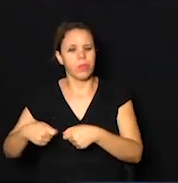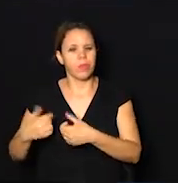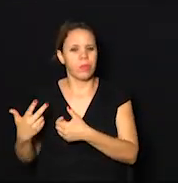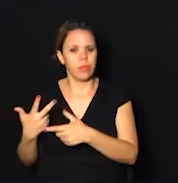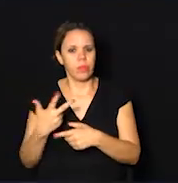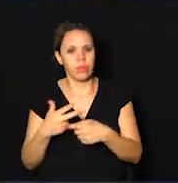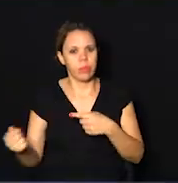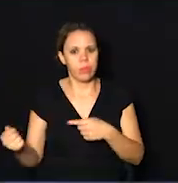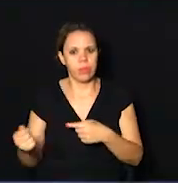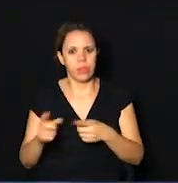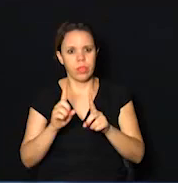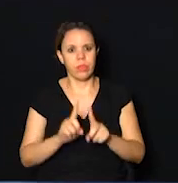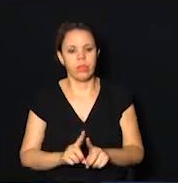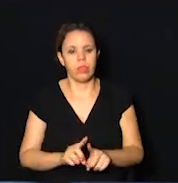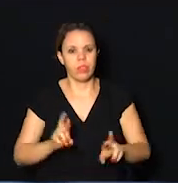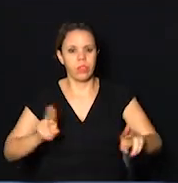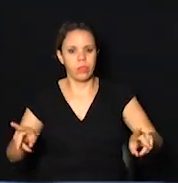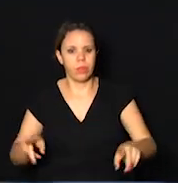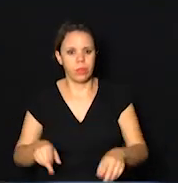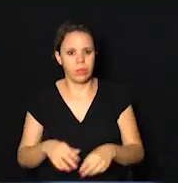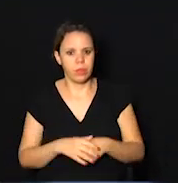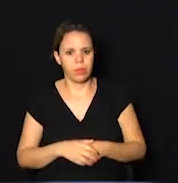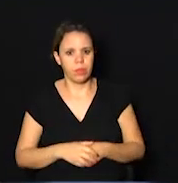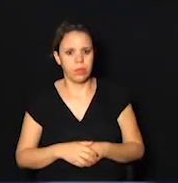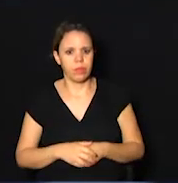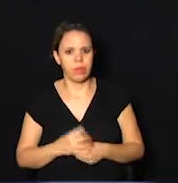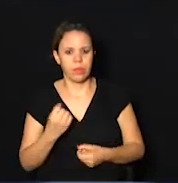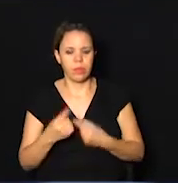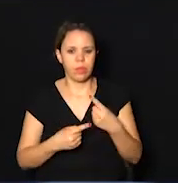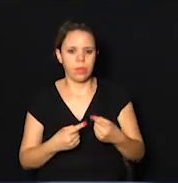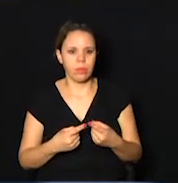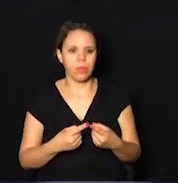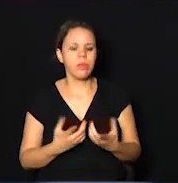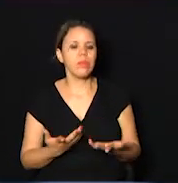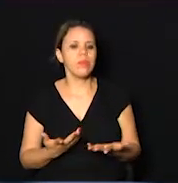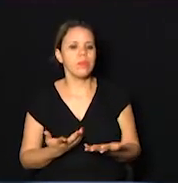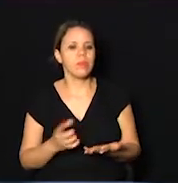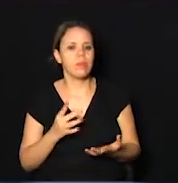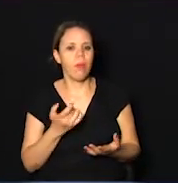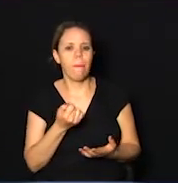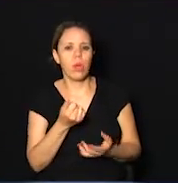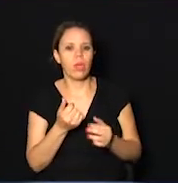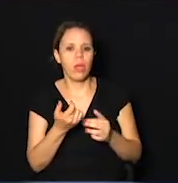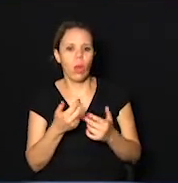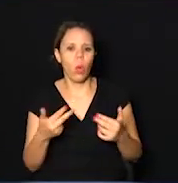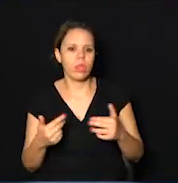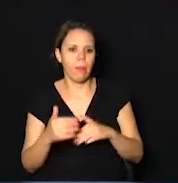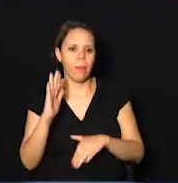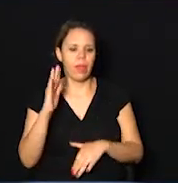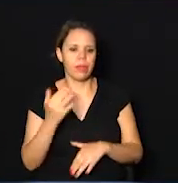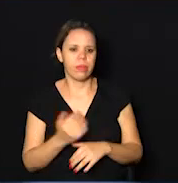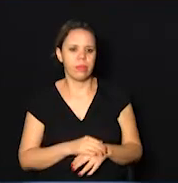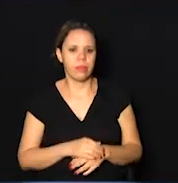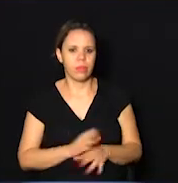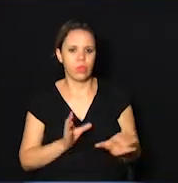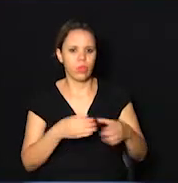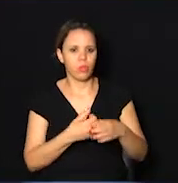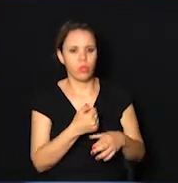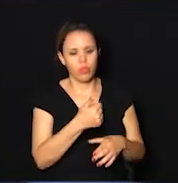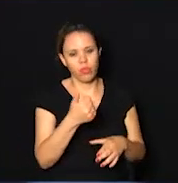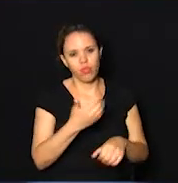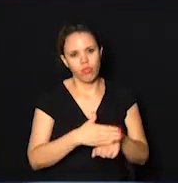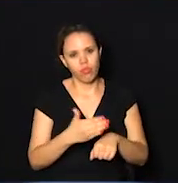função da deficiência é muito diferente tem tem partidas em classic é só uma coisinha mais classe um é só você